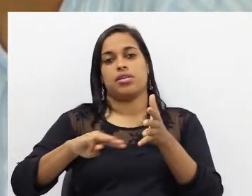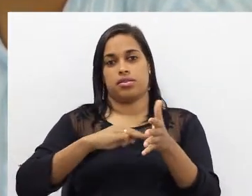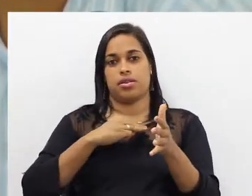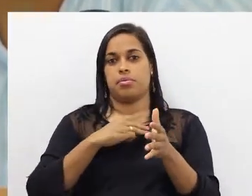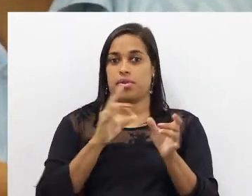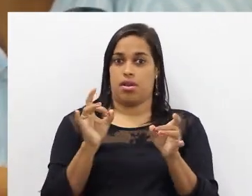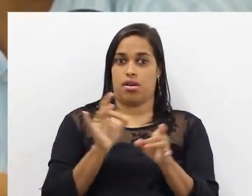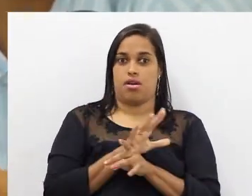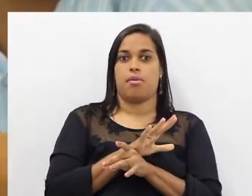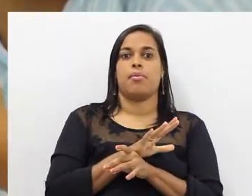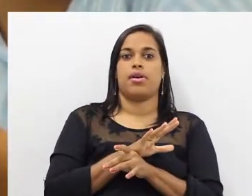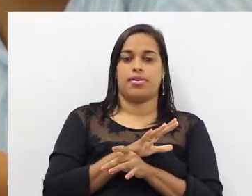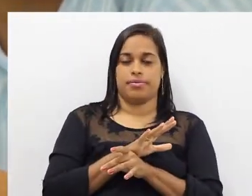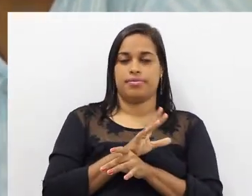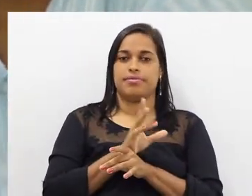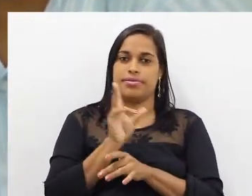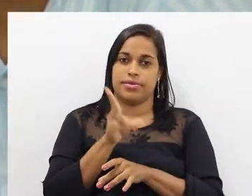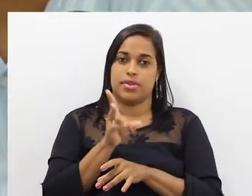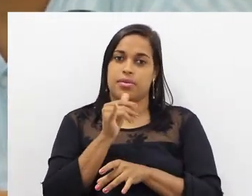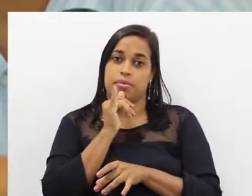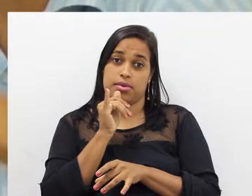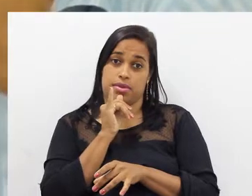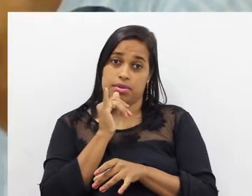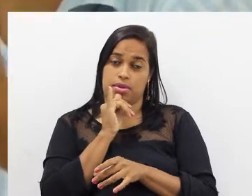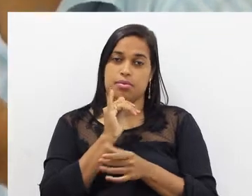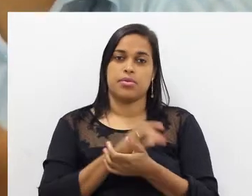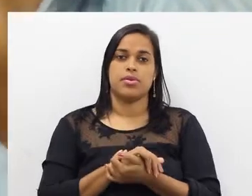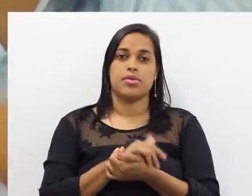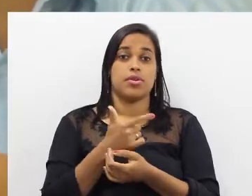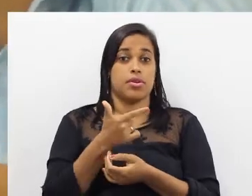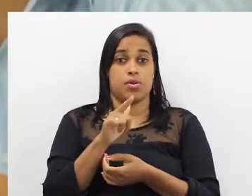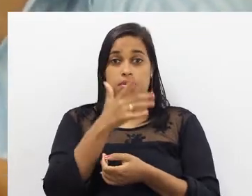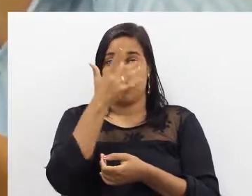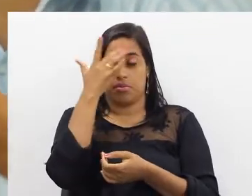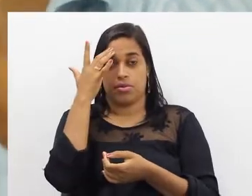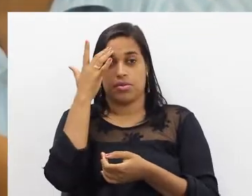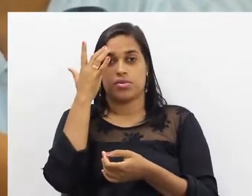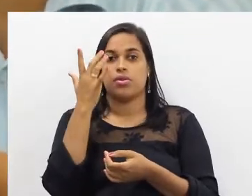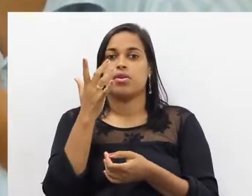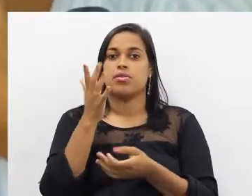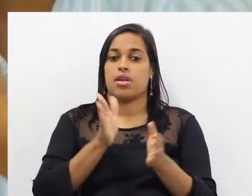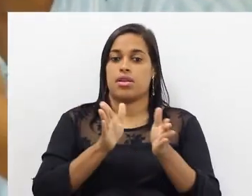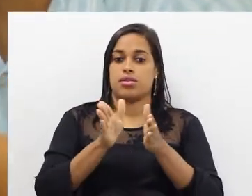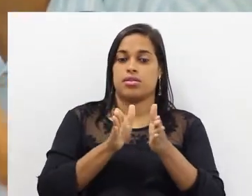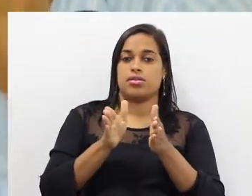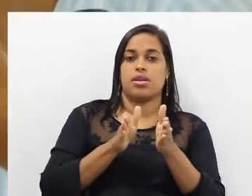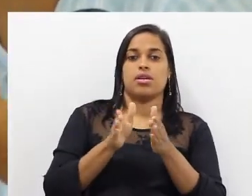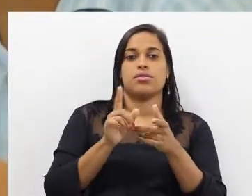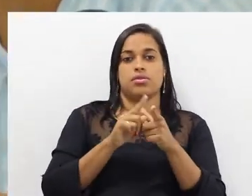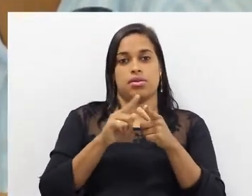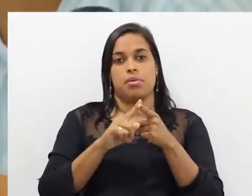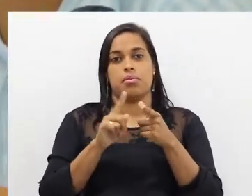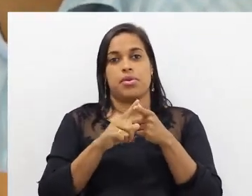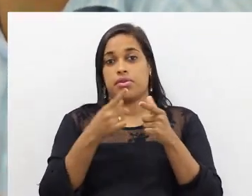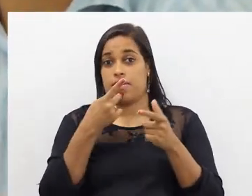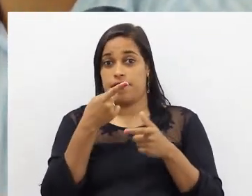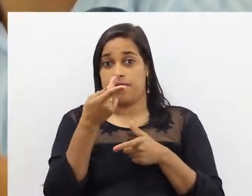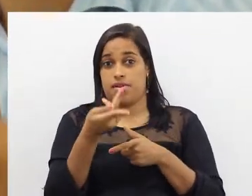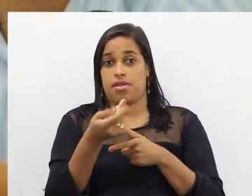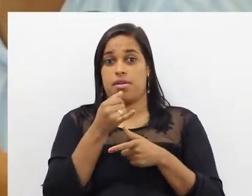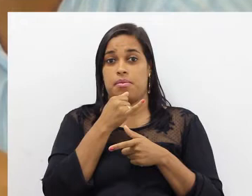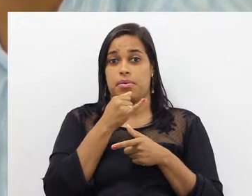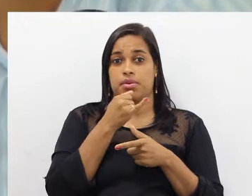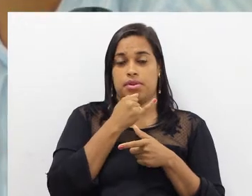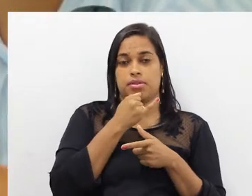a emissão, seria câmbio, por exemplo. E a outra pessoa, quando vai transmitir, também aperta, eu escuto, quando ele falar que